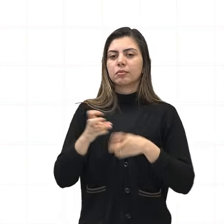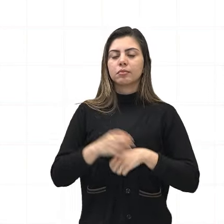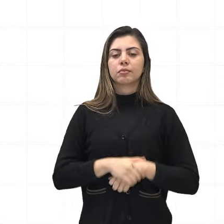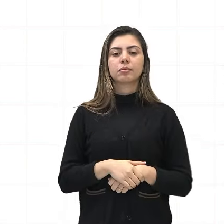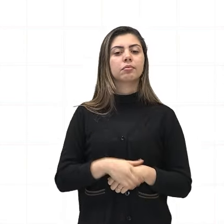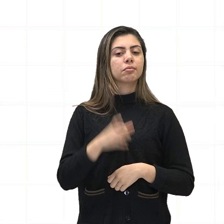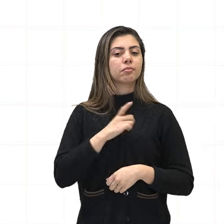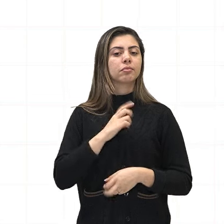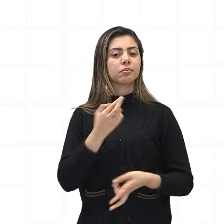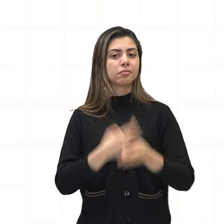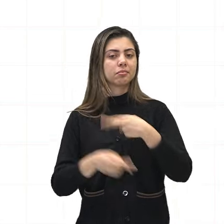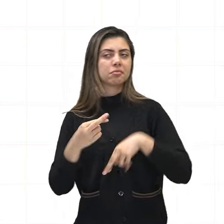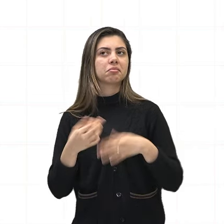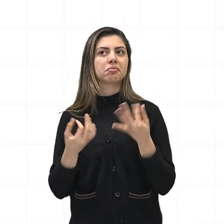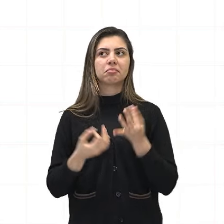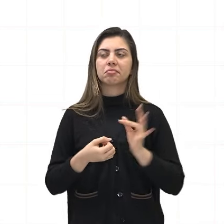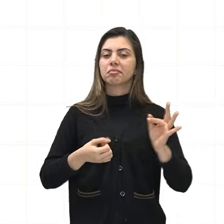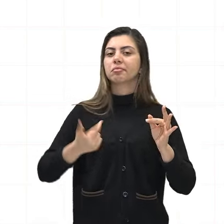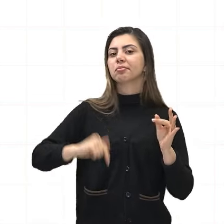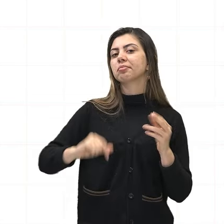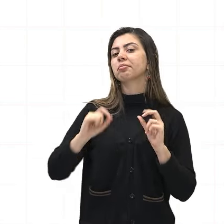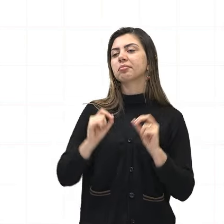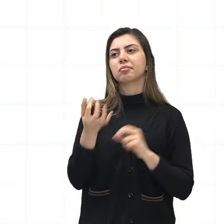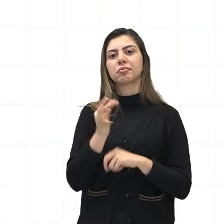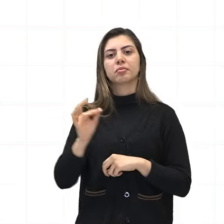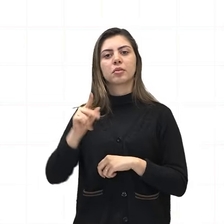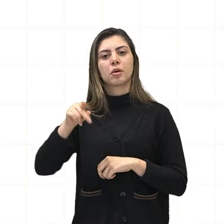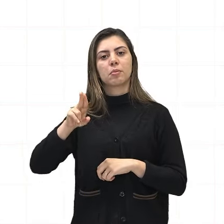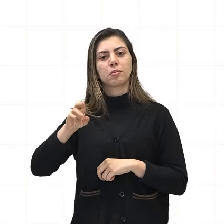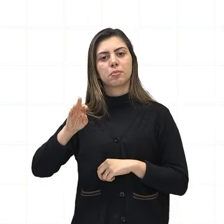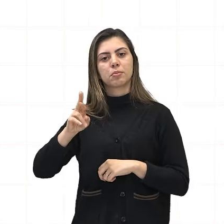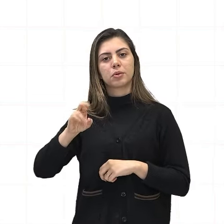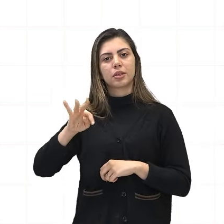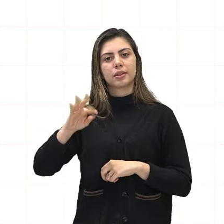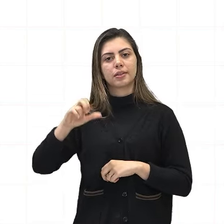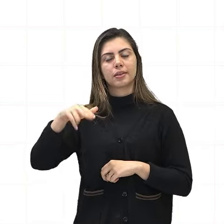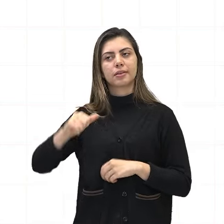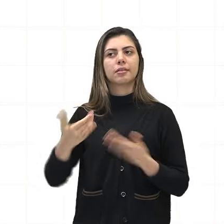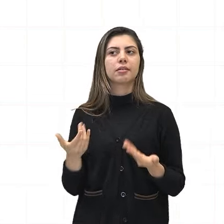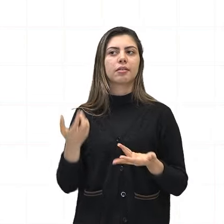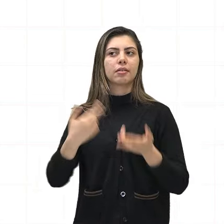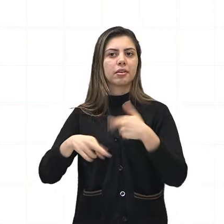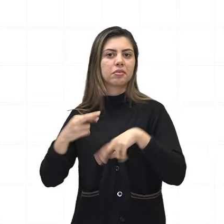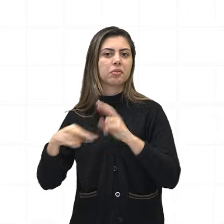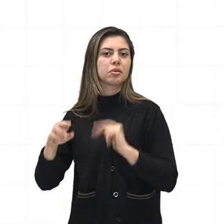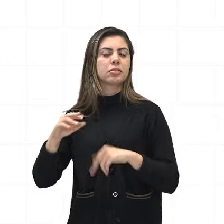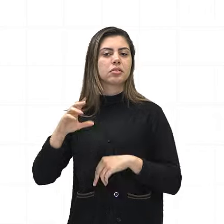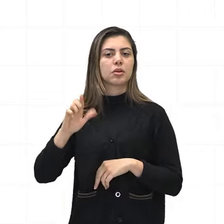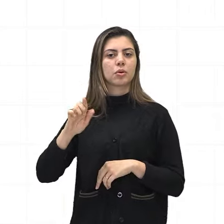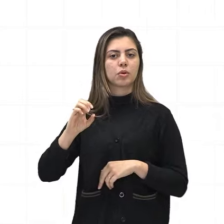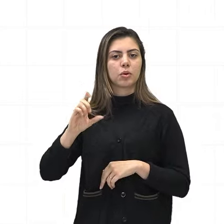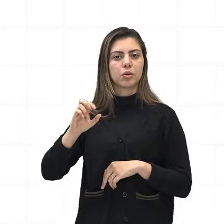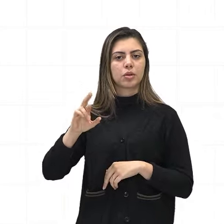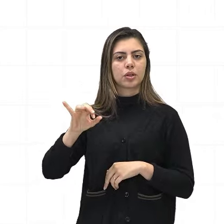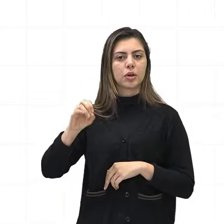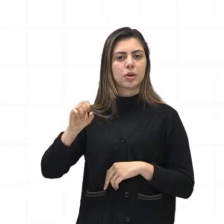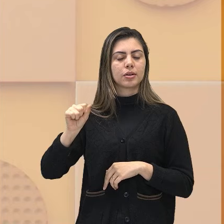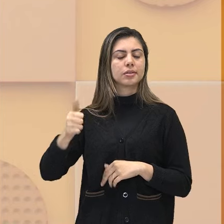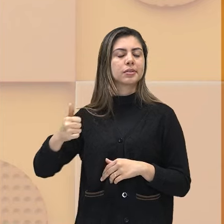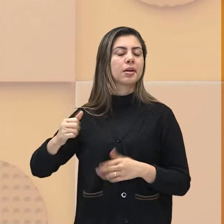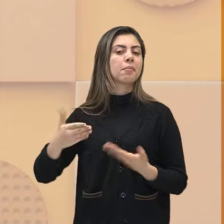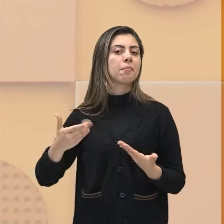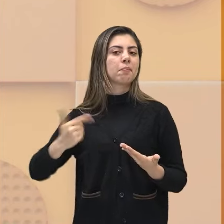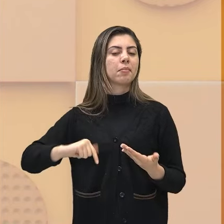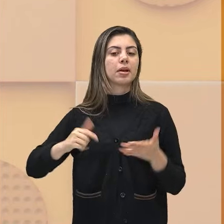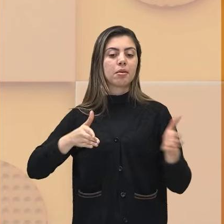a Revolução Francesa, a Revolução Puritana, a Revolução Gloriosa, a Era Napoleônica que expandiu seus domínios,